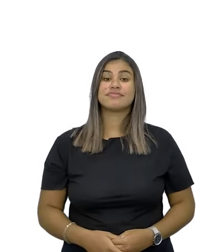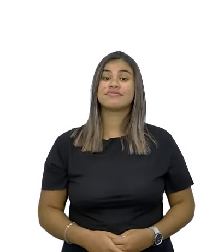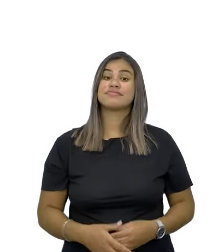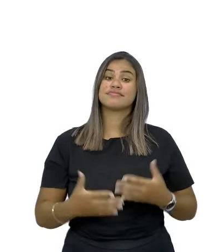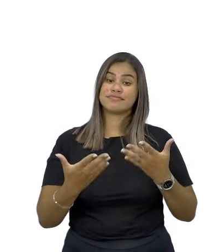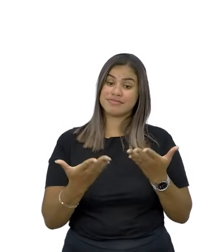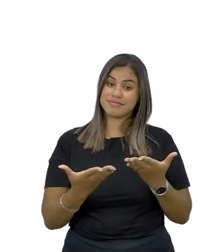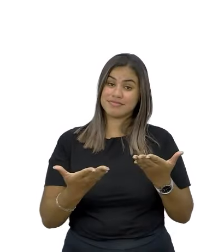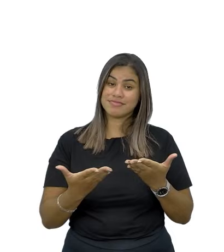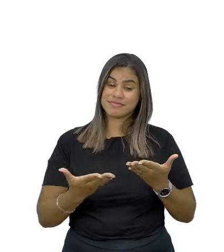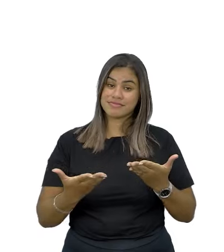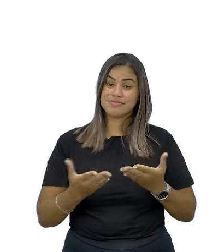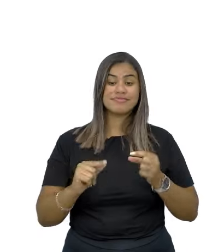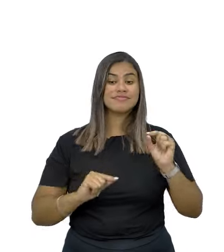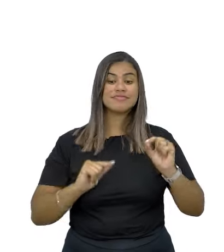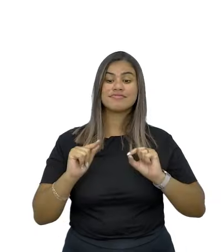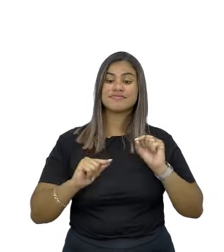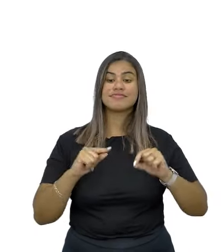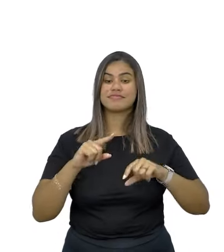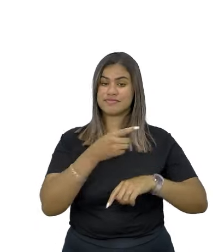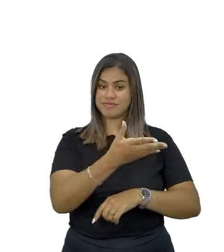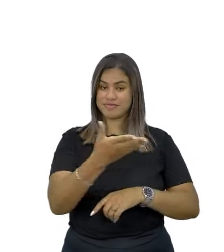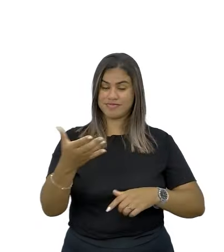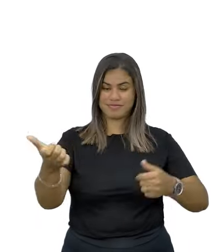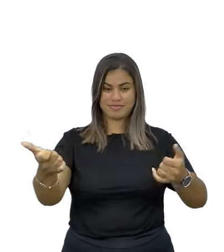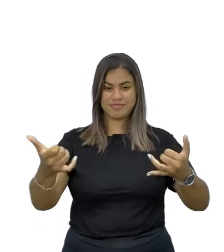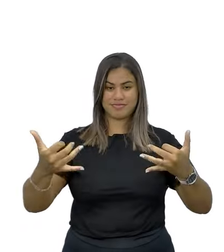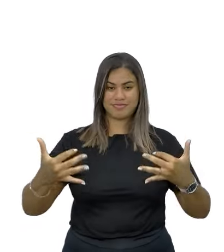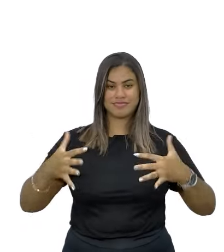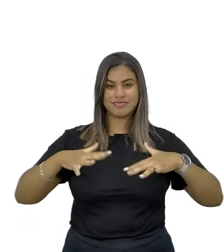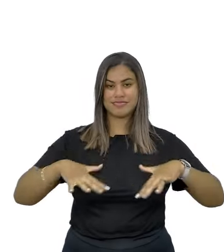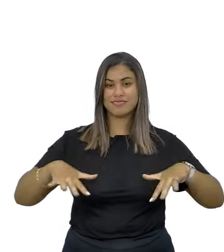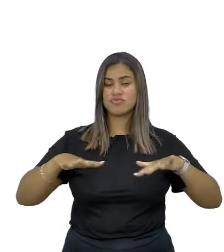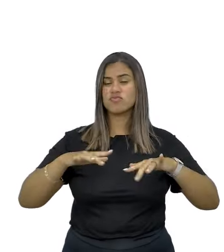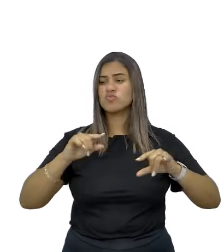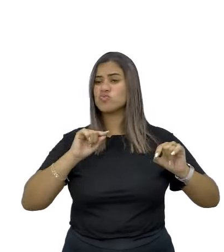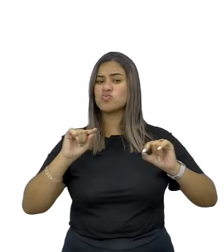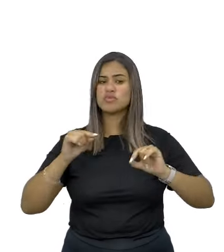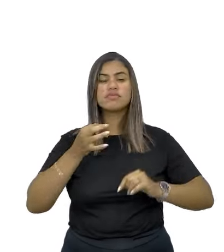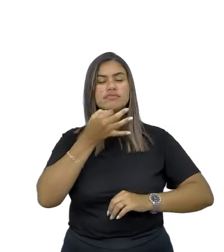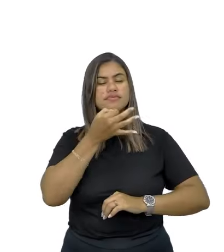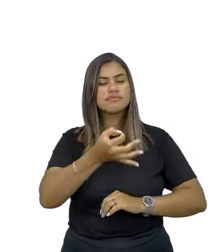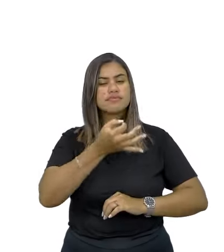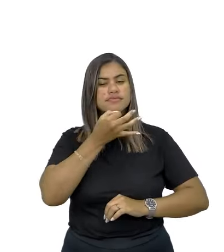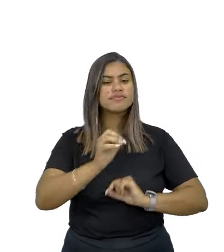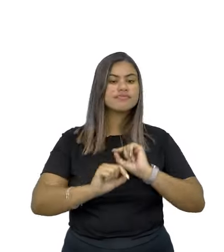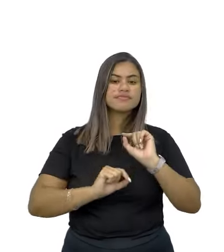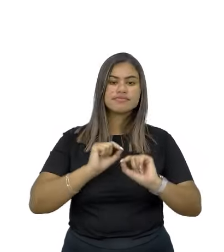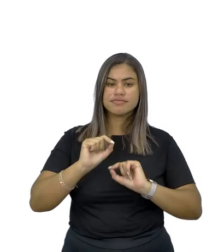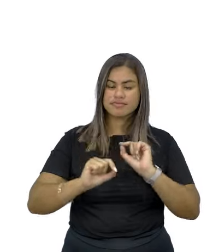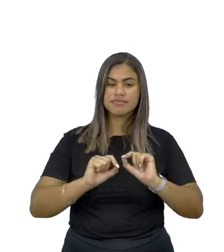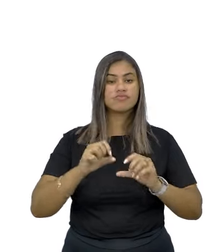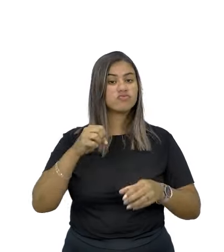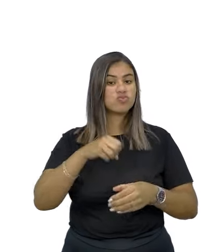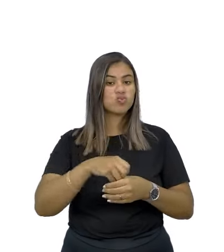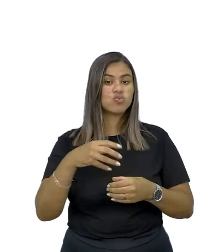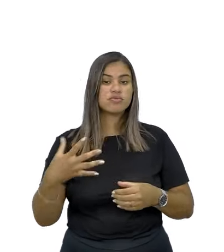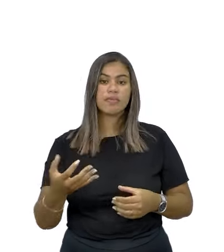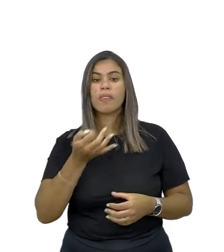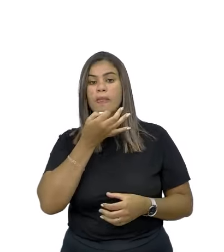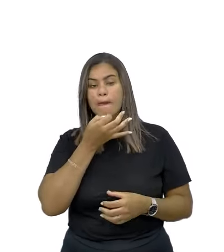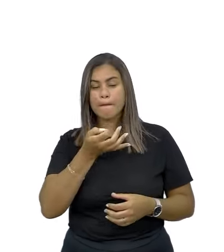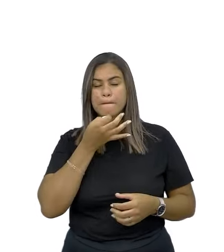Agora, é interessante vocês contarem para nós, né, o que vocês acharam da formação e do material